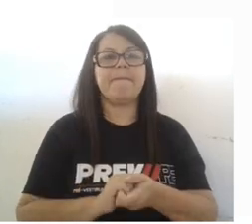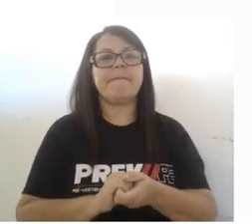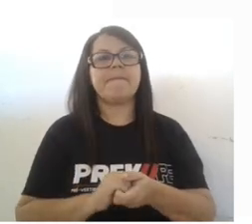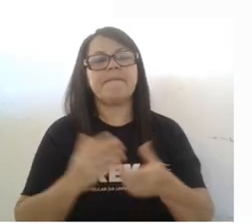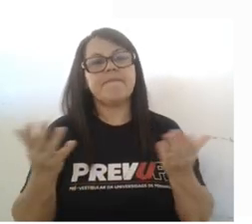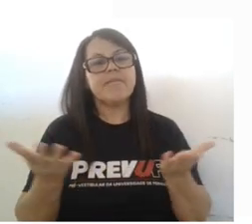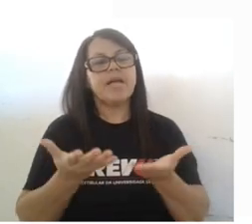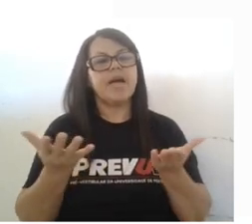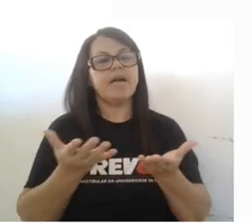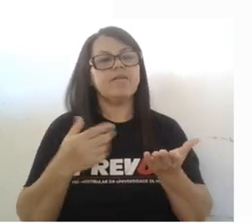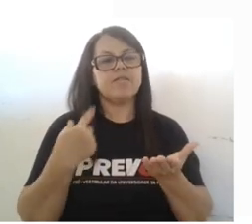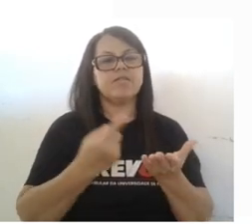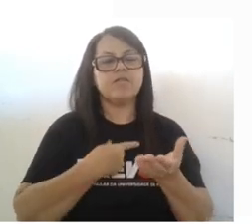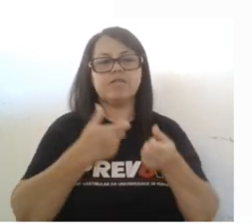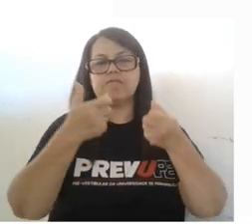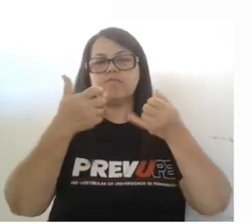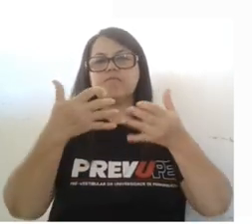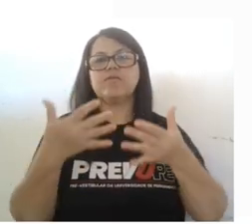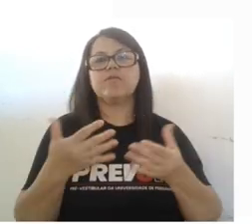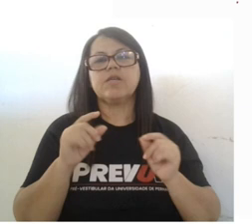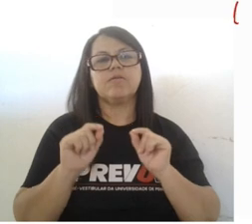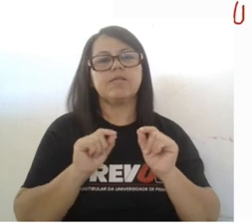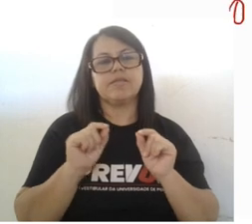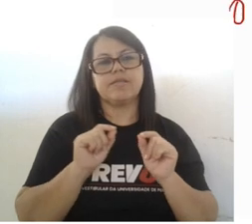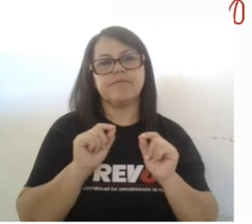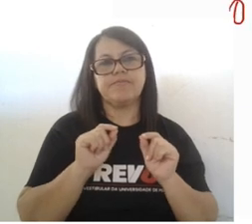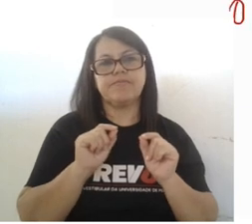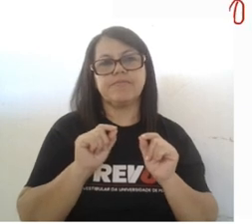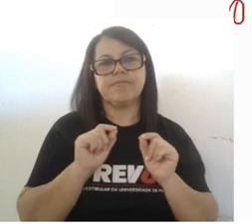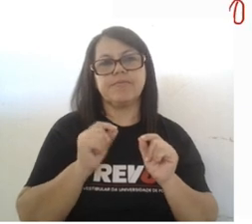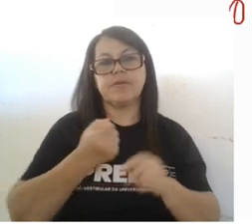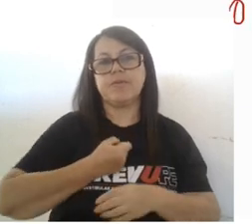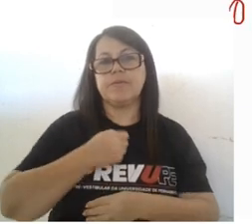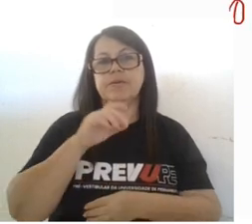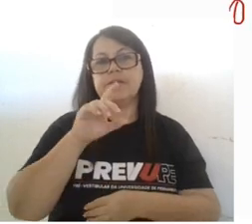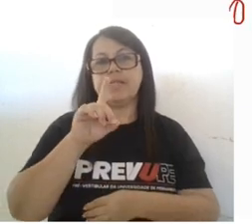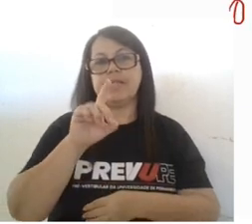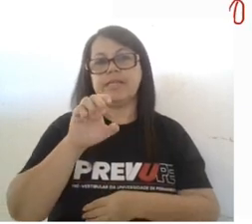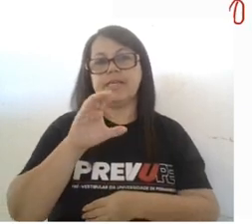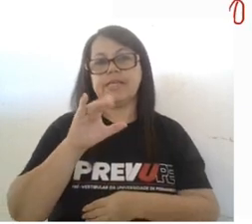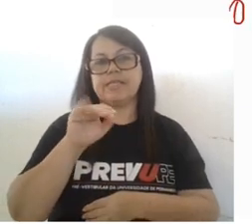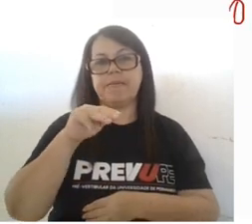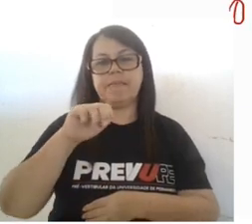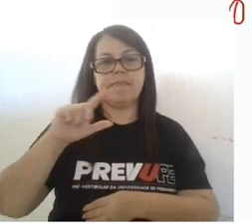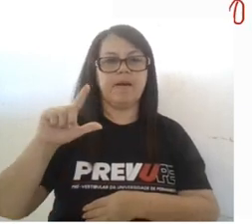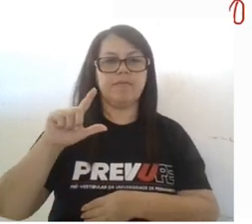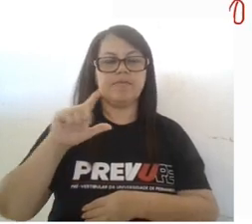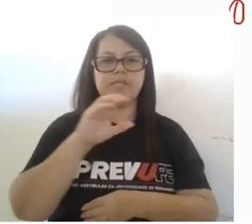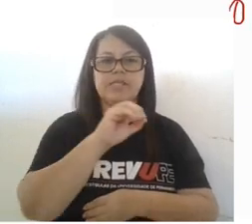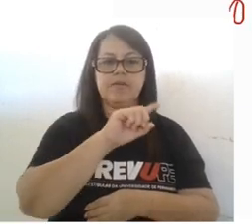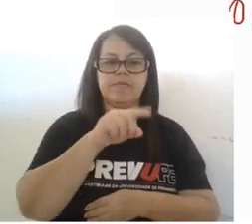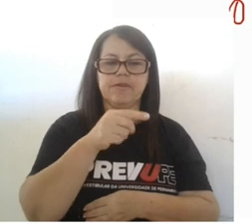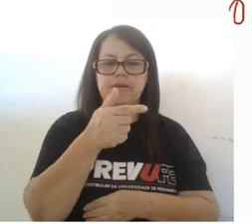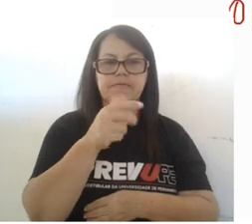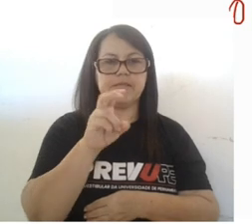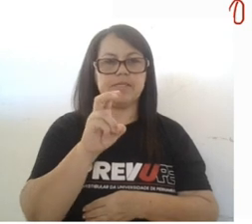E agora a gente vai trabalhar com um número decimal. 0,25. Então, eu quero transformar esse número